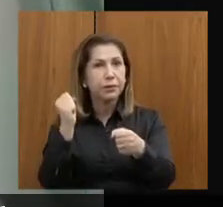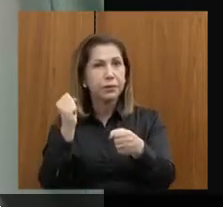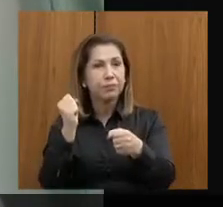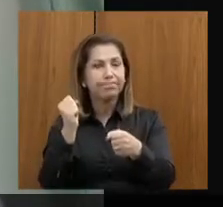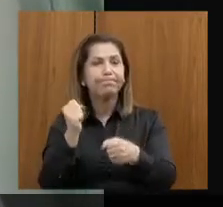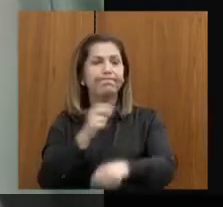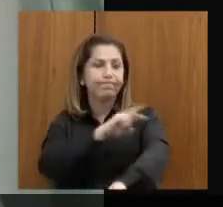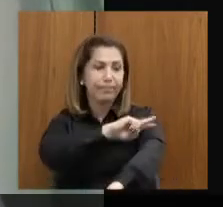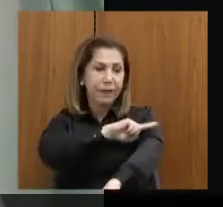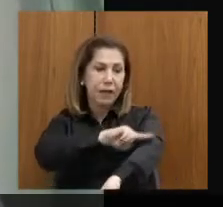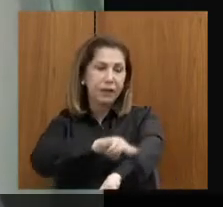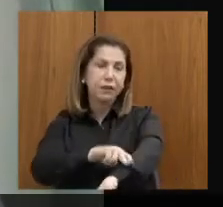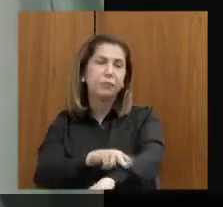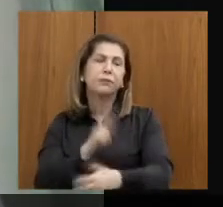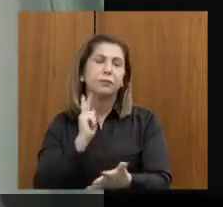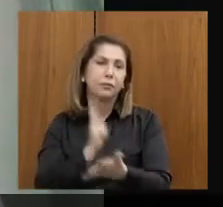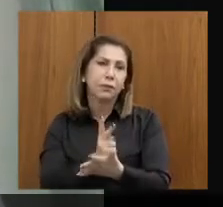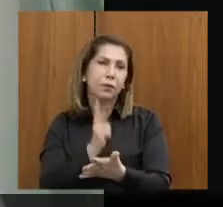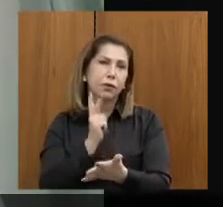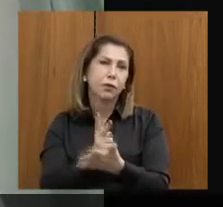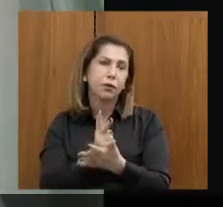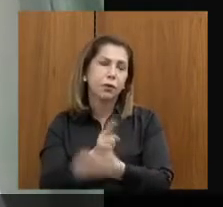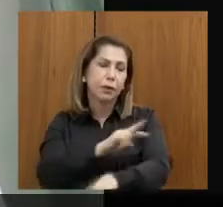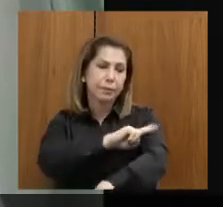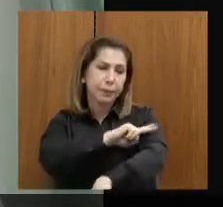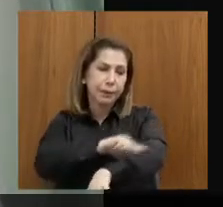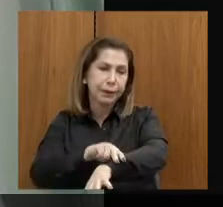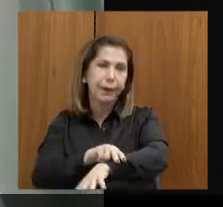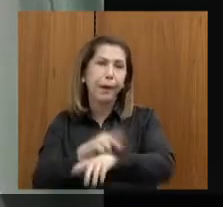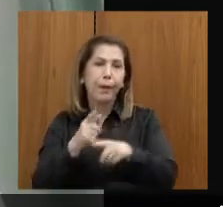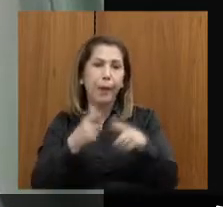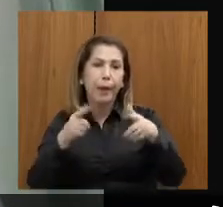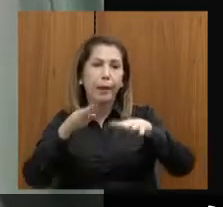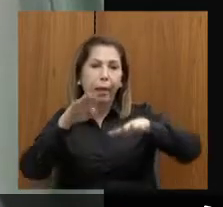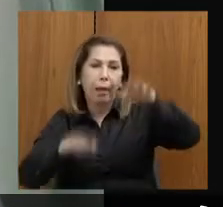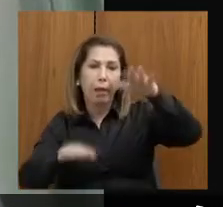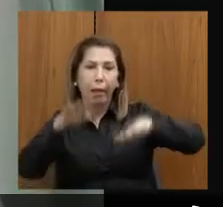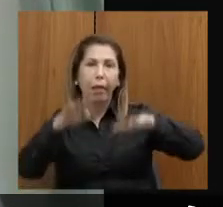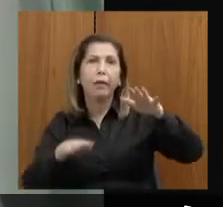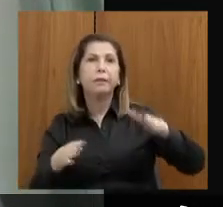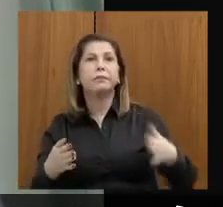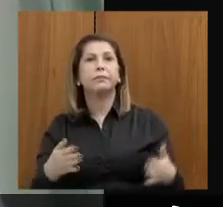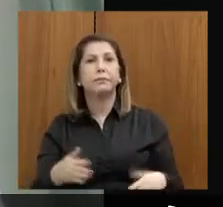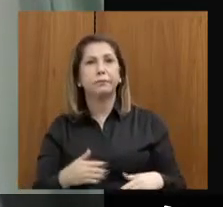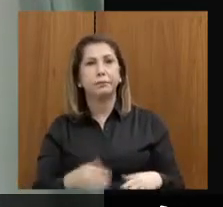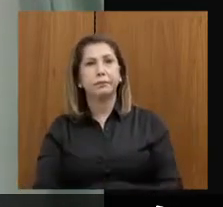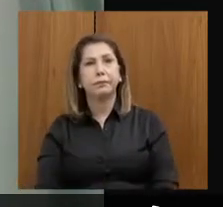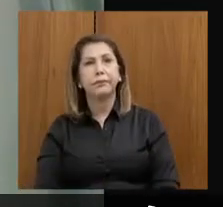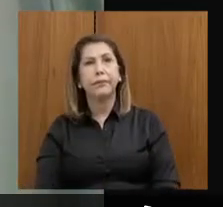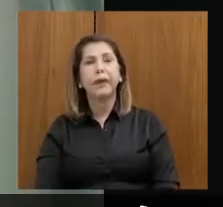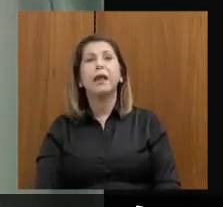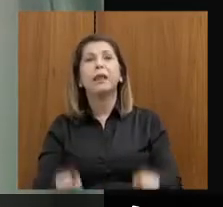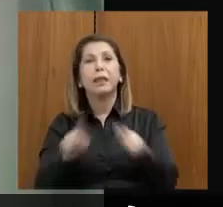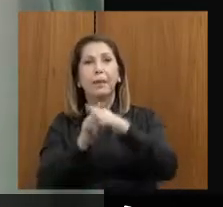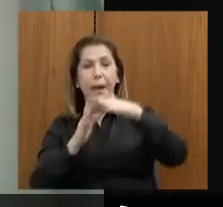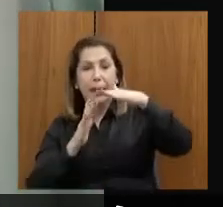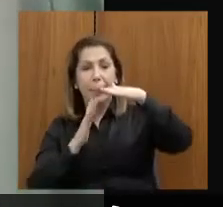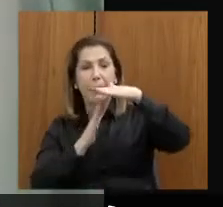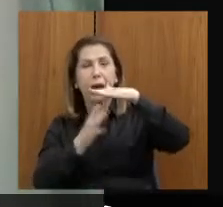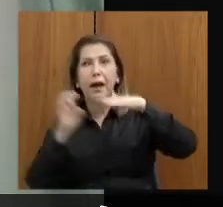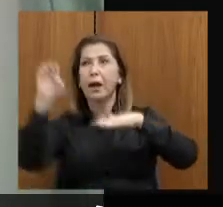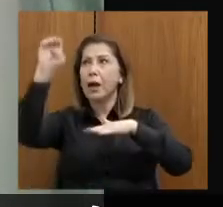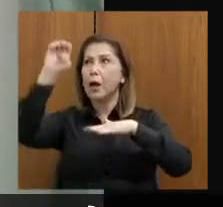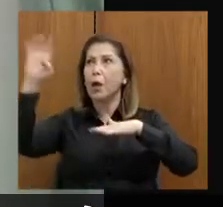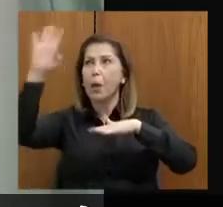estrutural sempre esse presente e contribuir com aumentar desigualdade os milhões europeus por exemplo pode